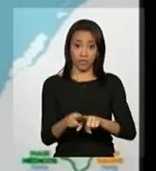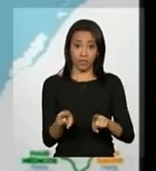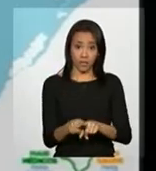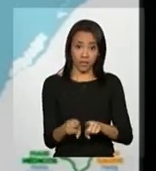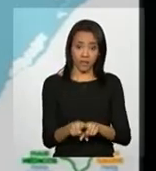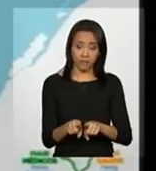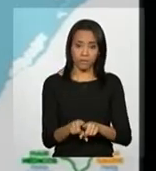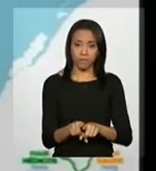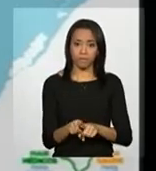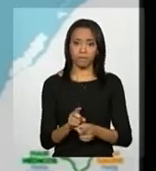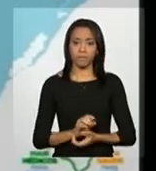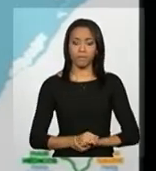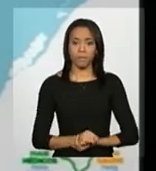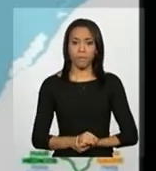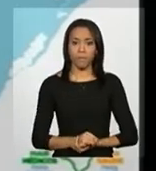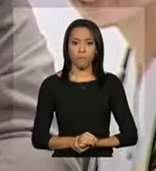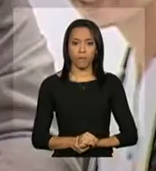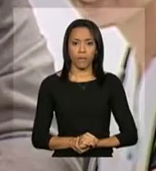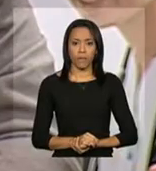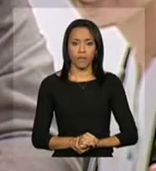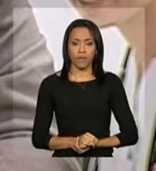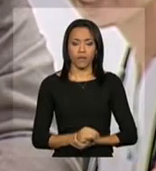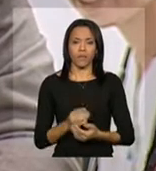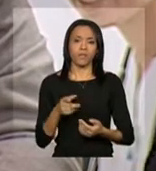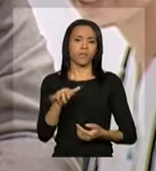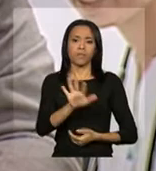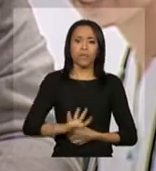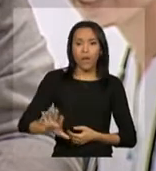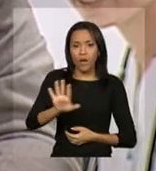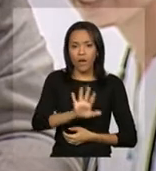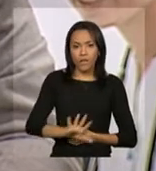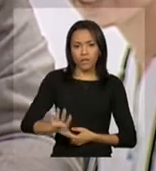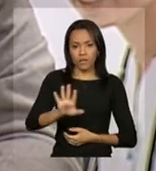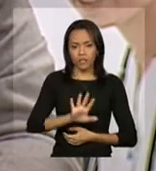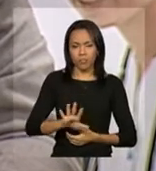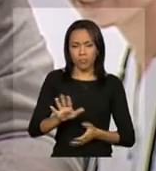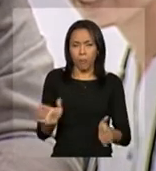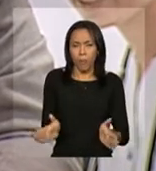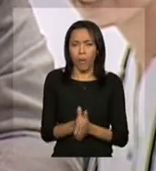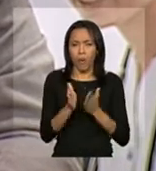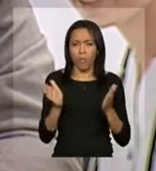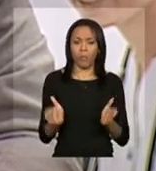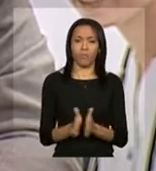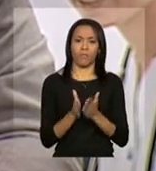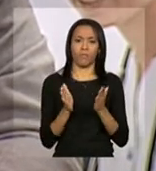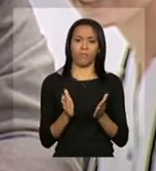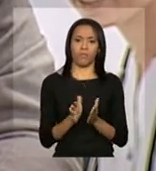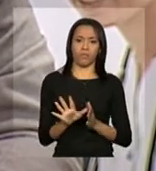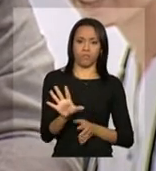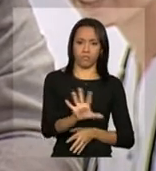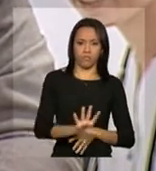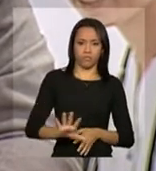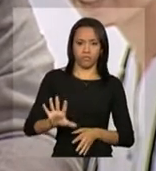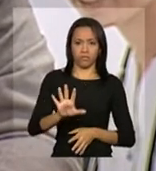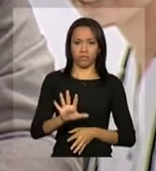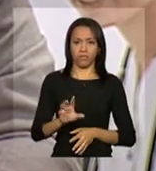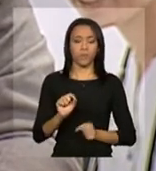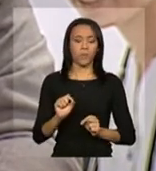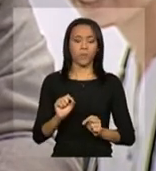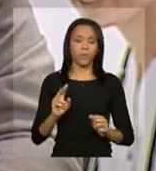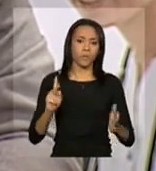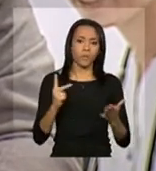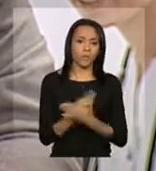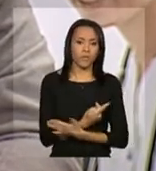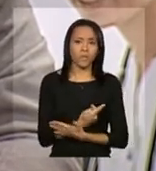e mesmo critério de eh região Metropolitana na área de extrema pobreza e que foram